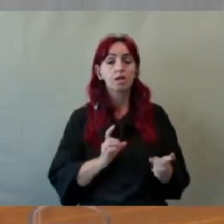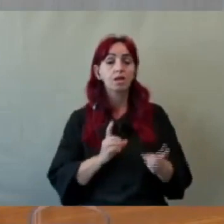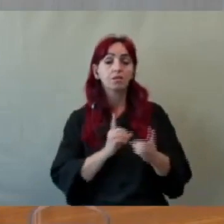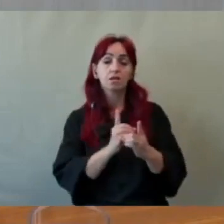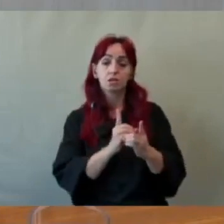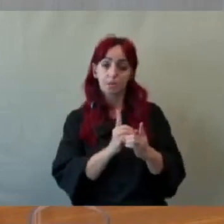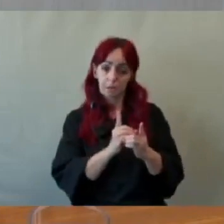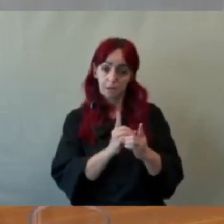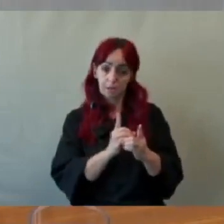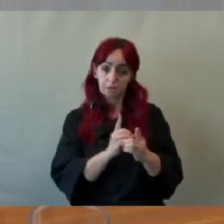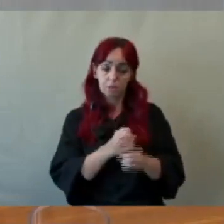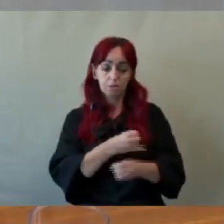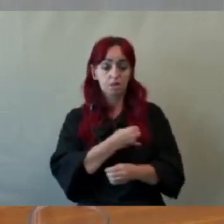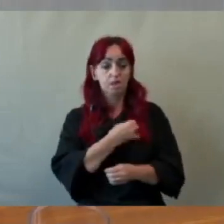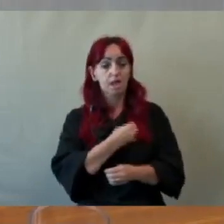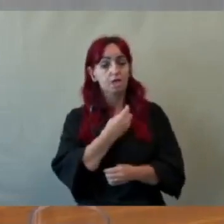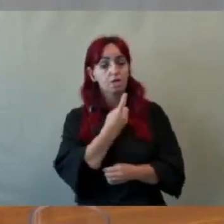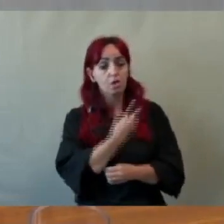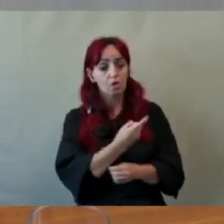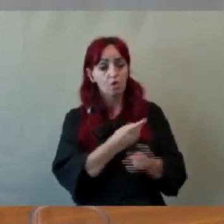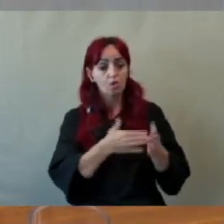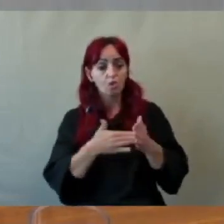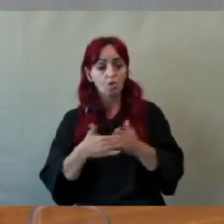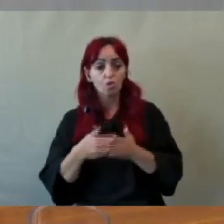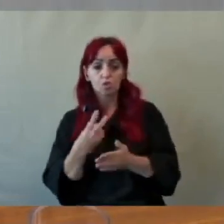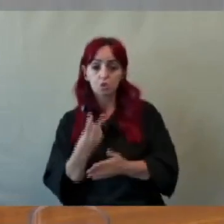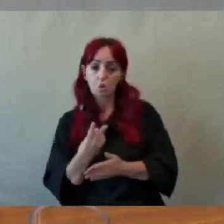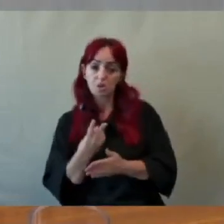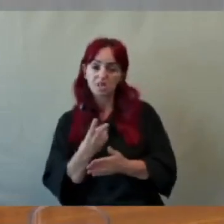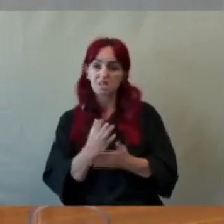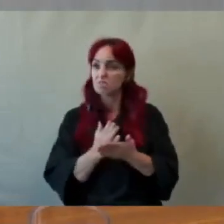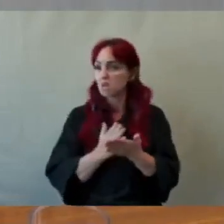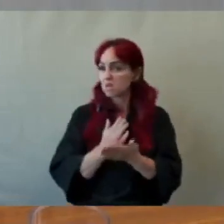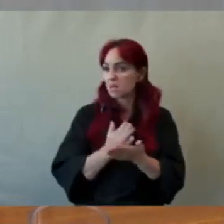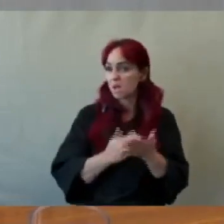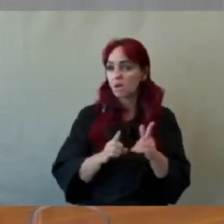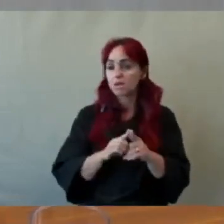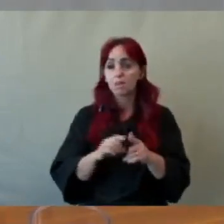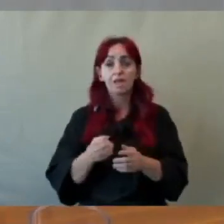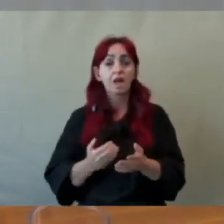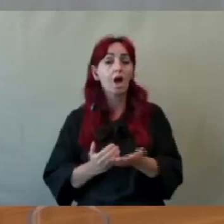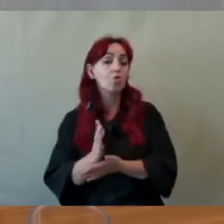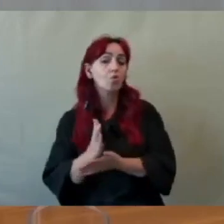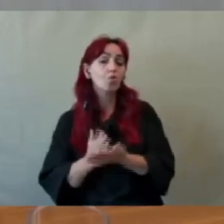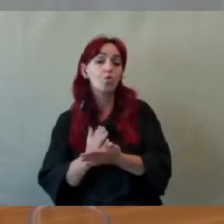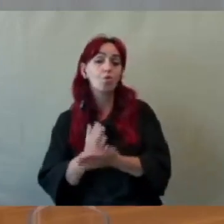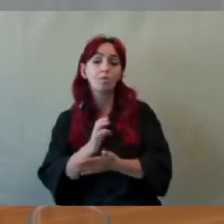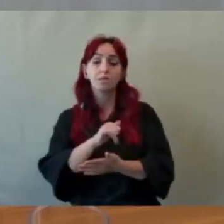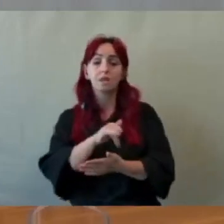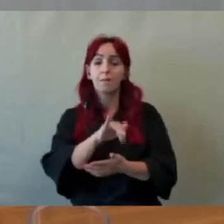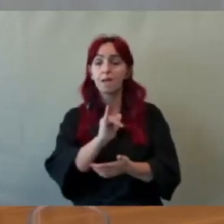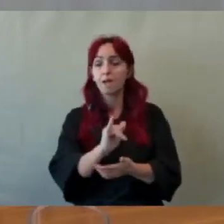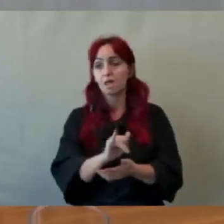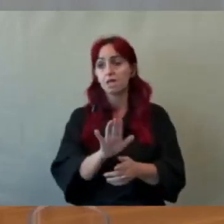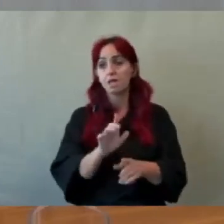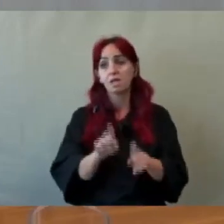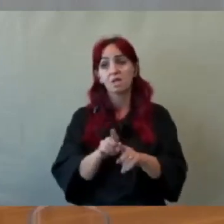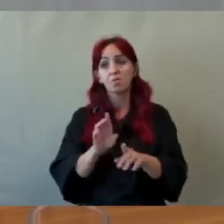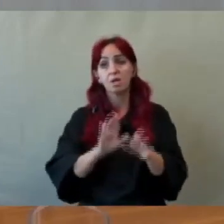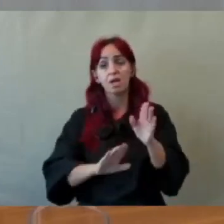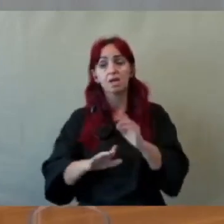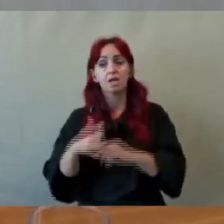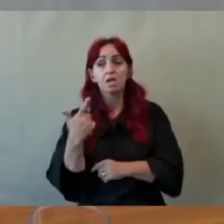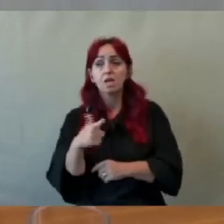de 1, 2 anos parcial, em algumas EMEIs integral, e praticamente não se tem mais bebês atendidos de